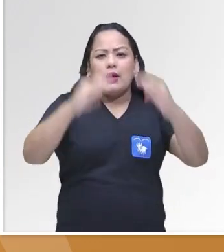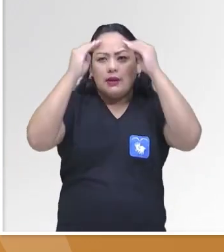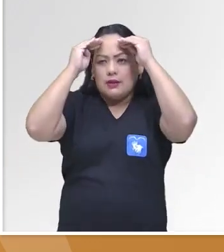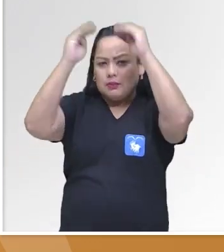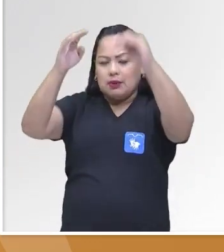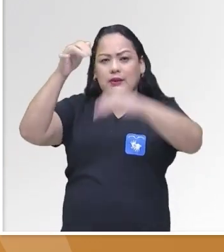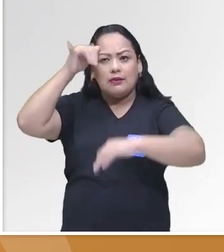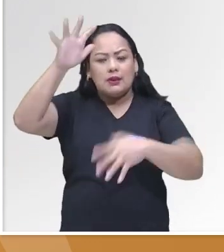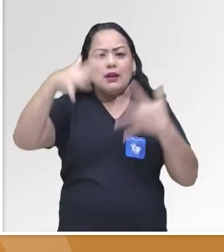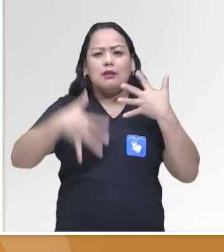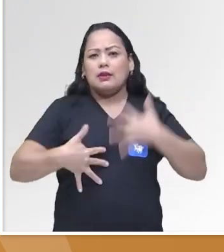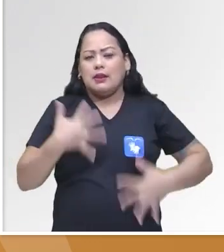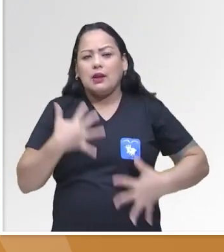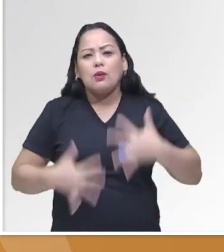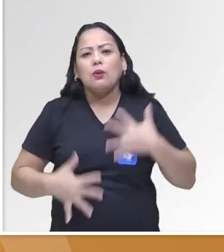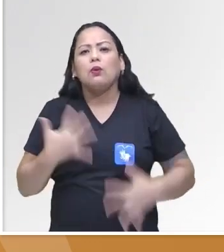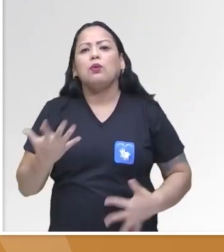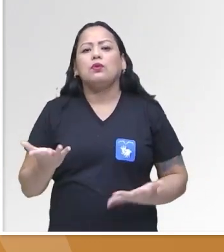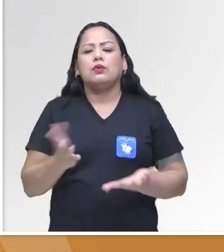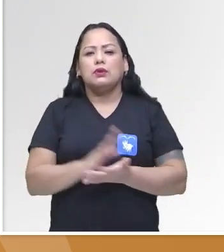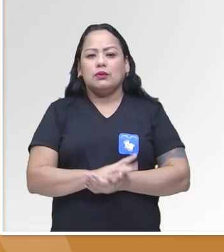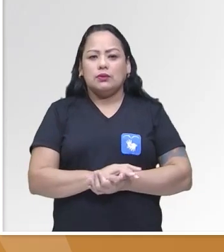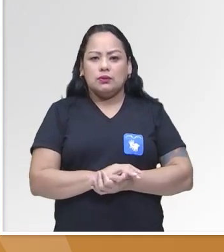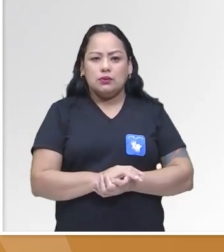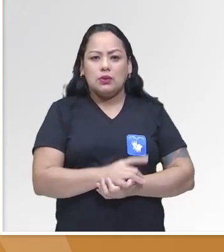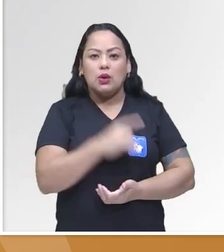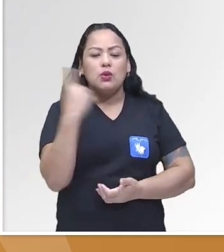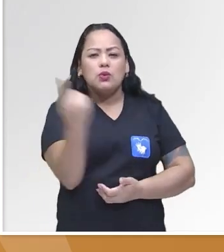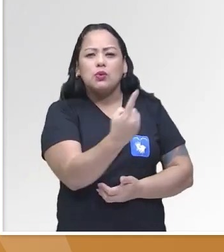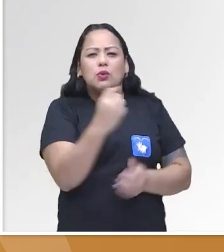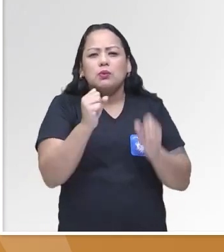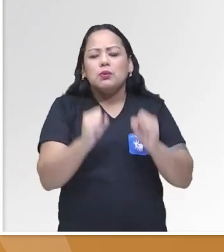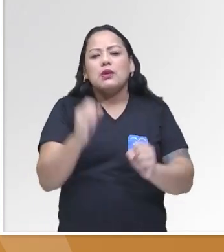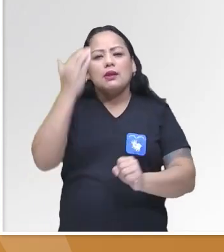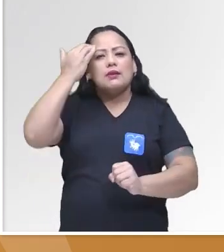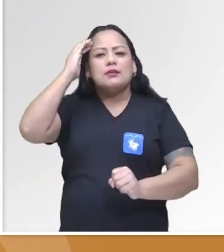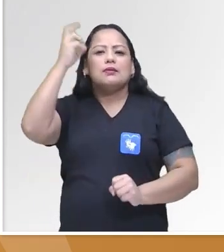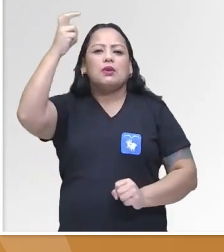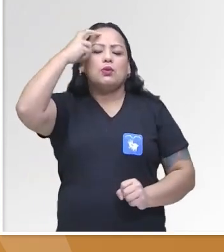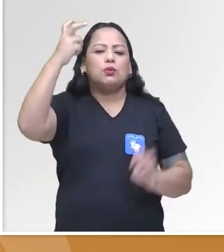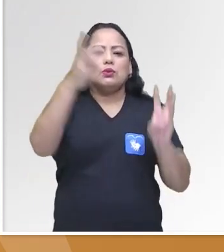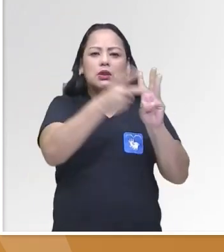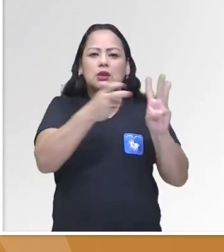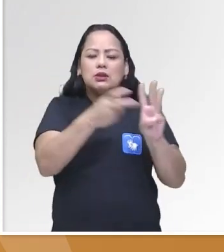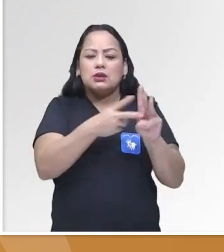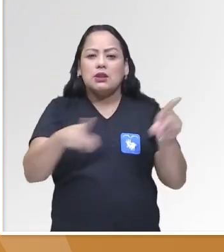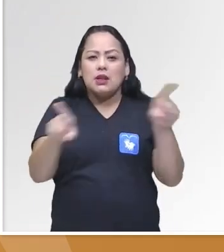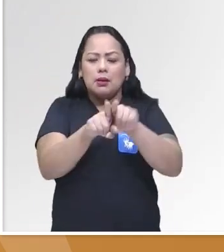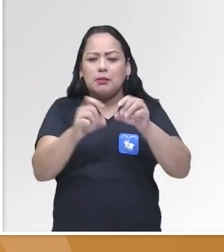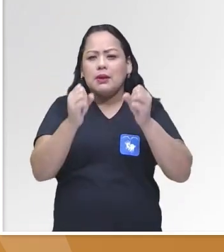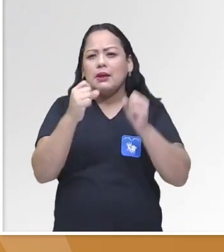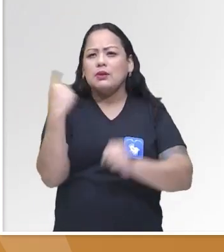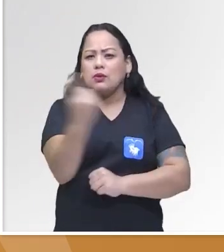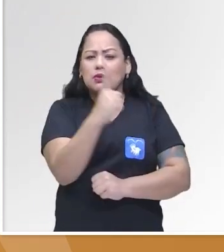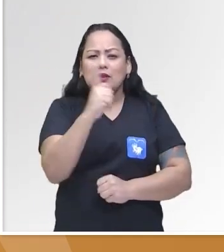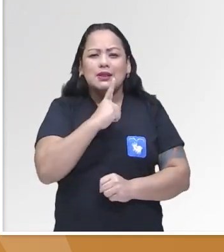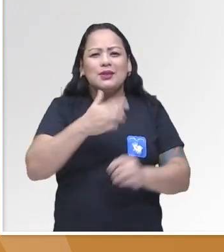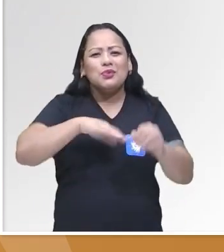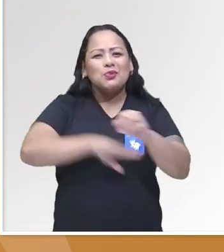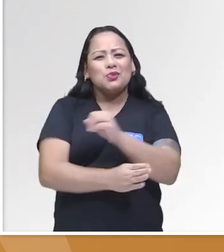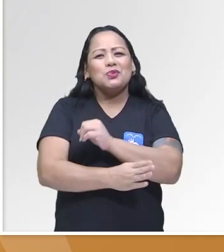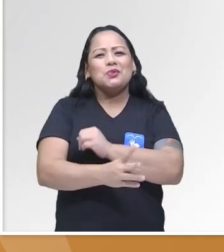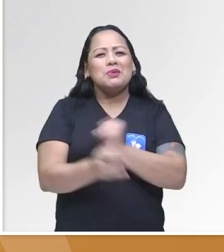evitando conflitos. Nós podemos compreender a cultura indígena. Nós até temos práticas da